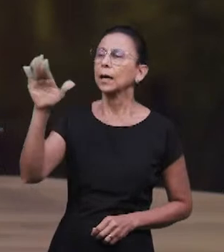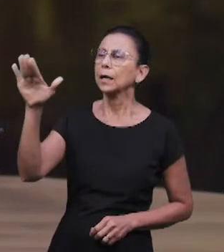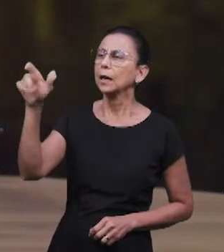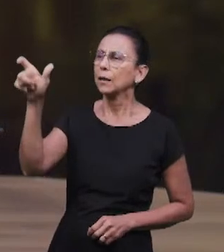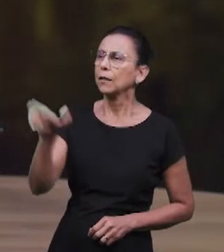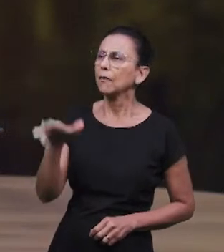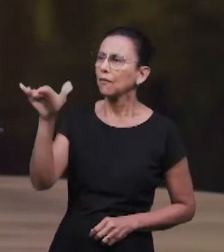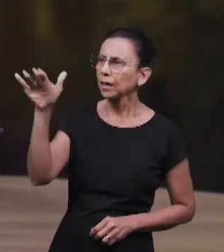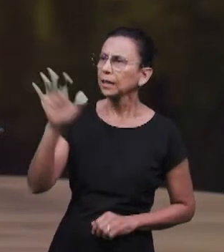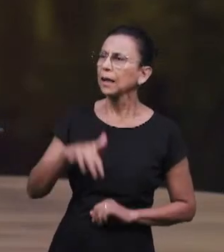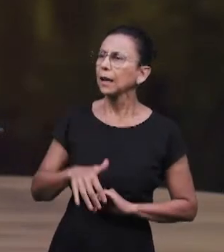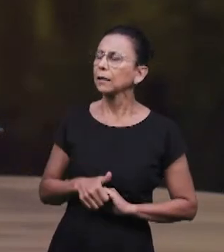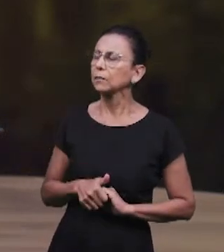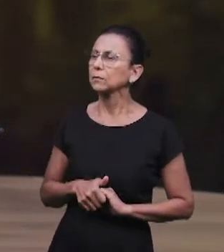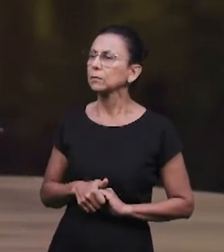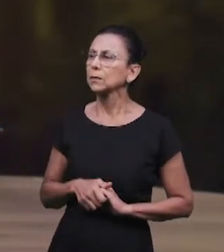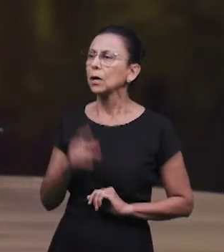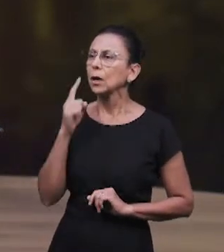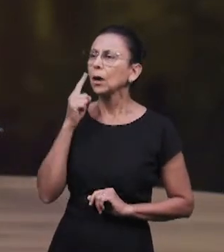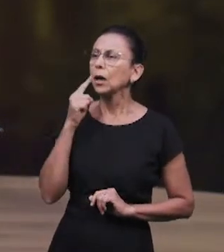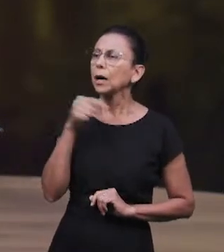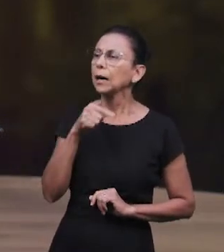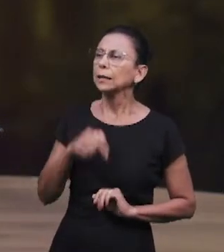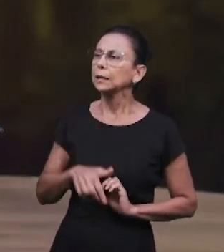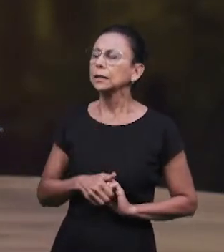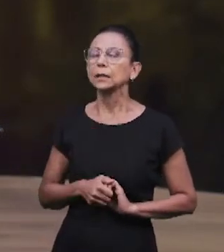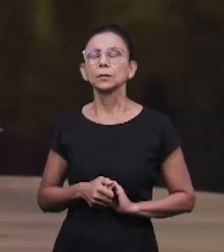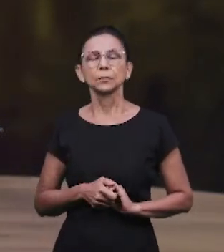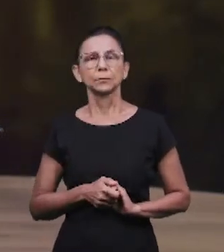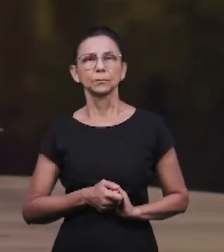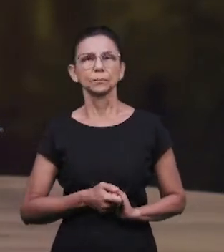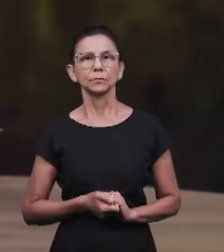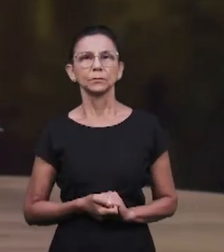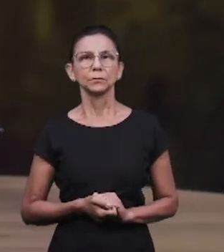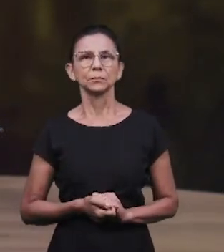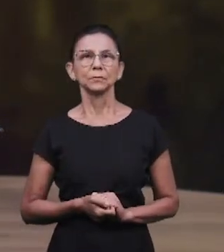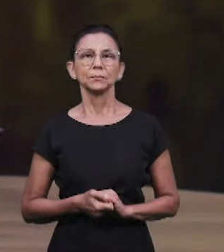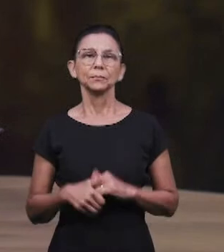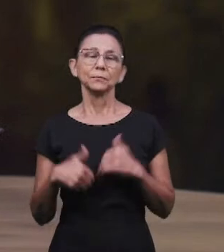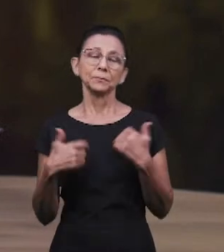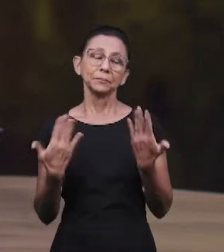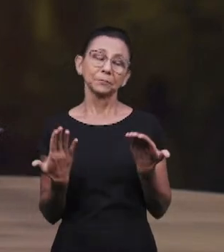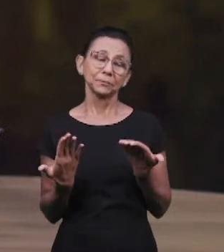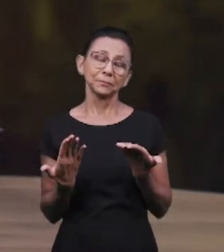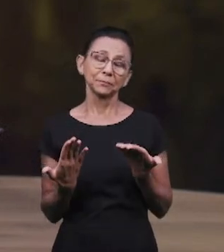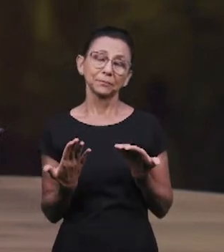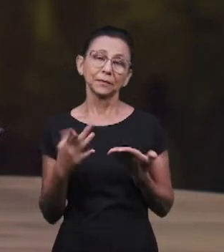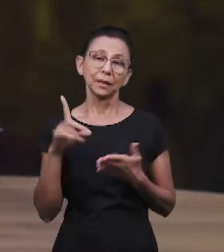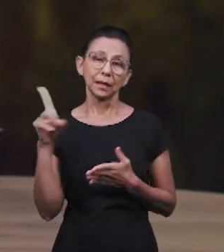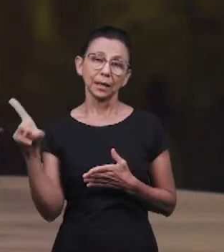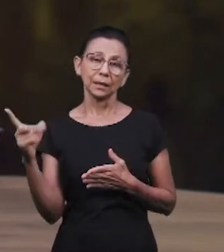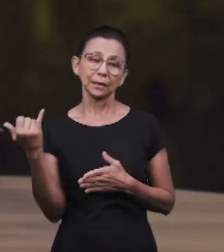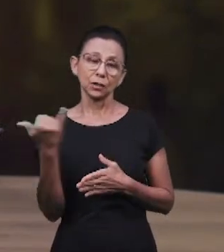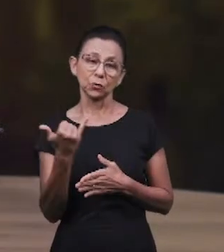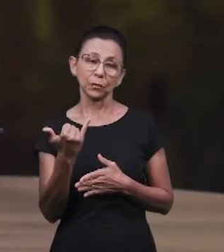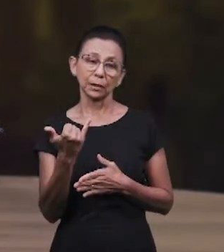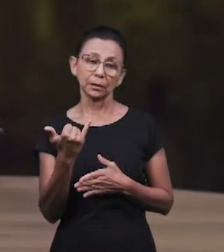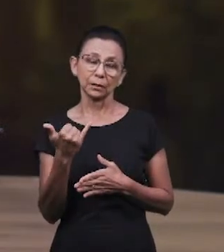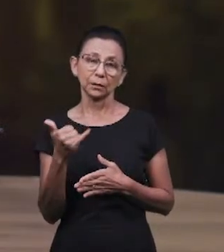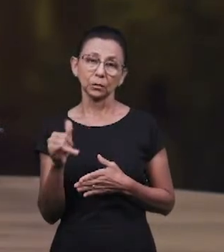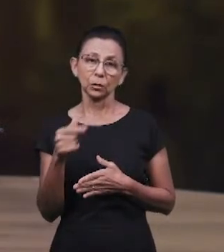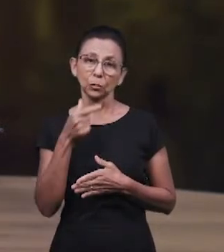aqui. Aí ela disse: eu estou vendo que ele está transmitindo para você o que Deus ensinou a